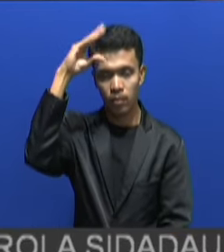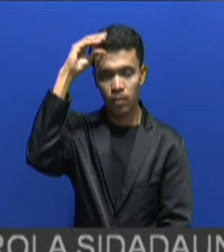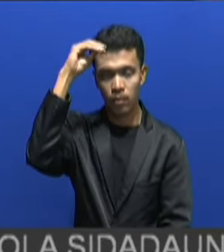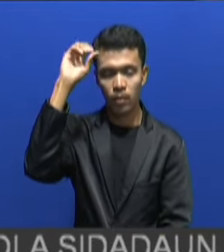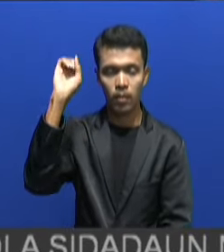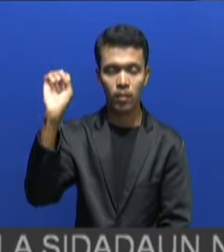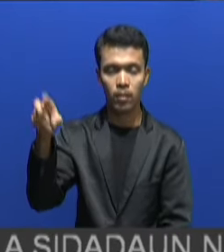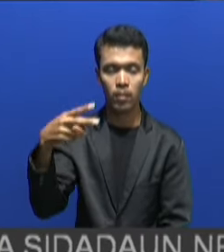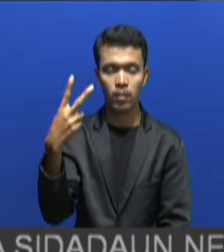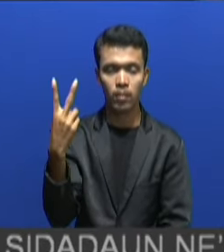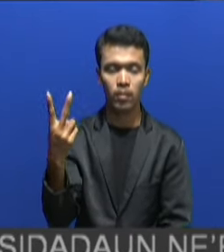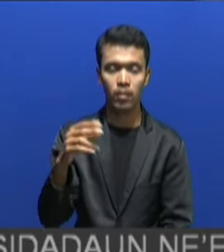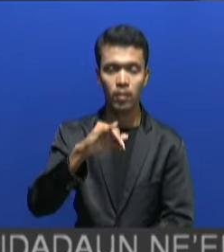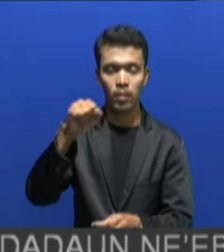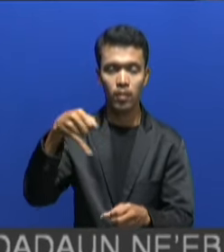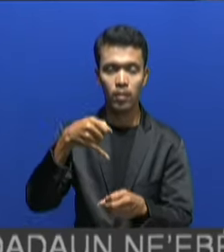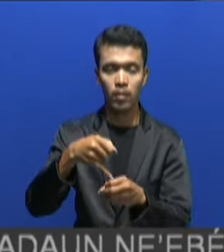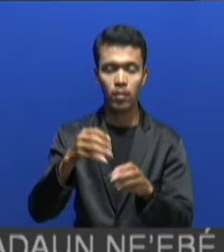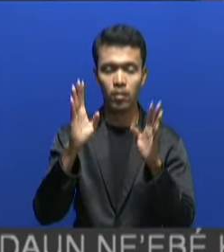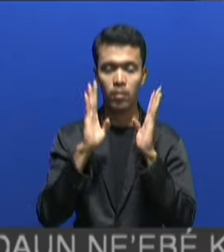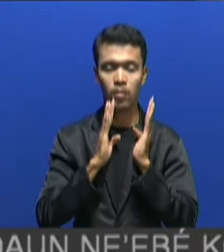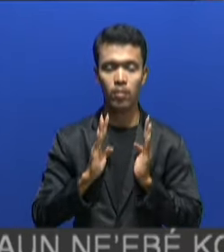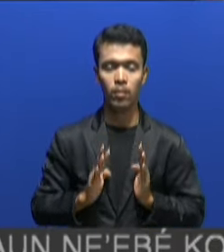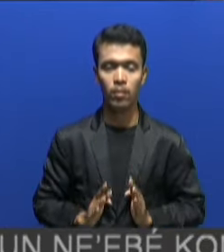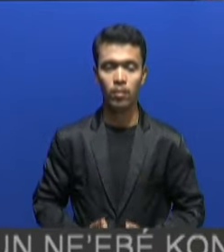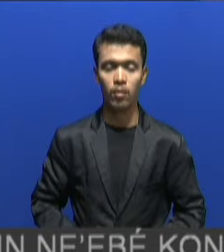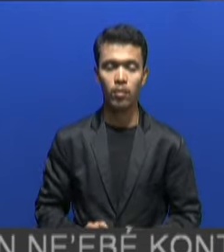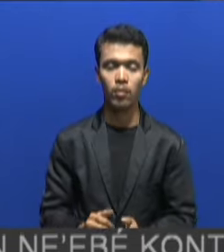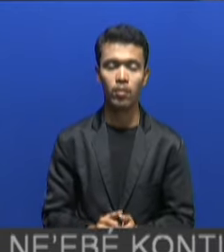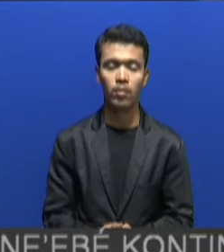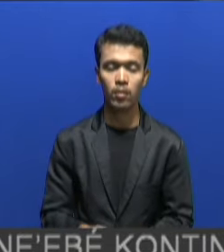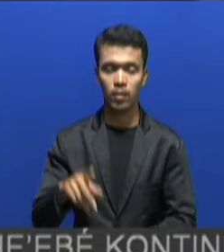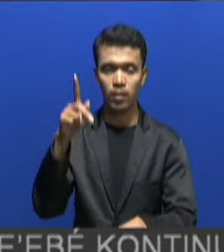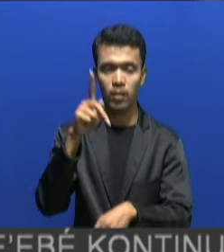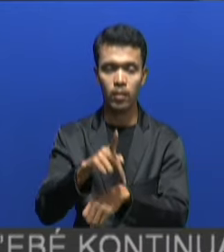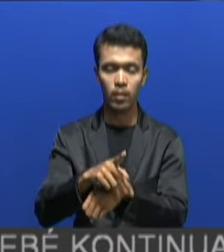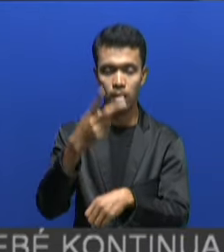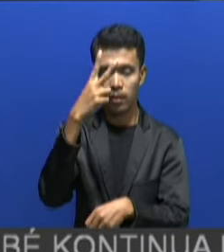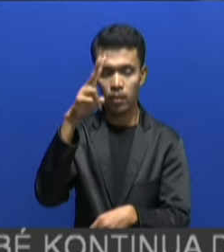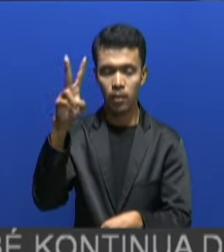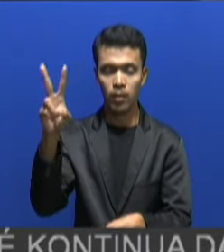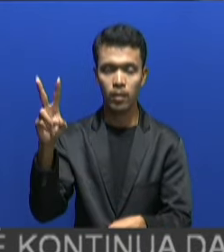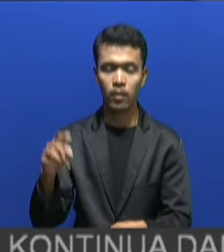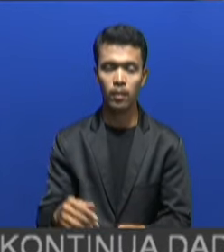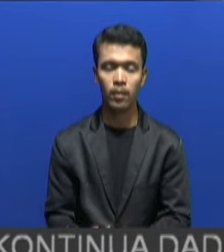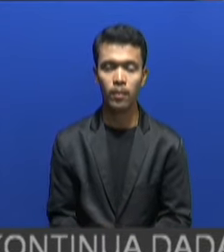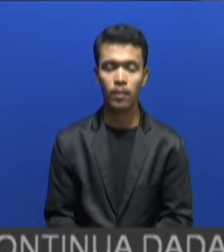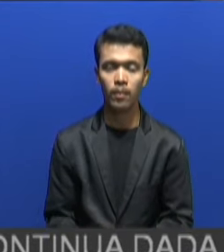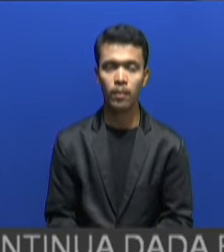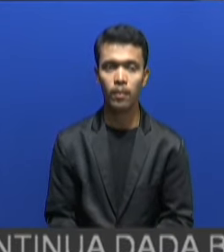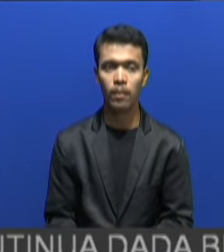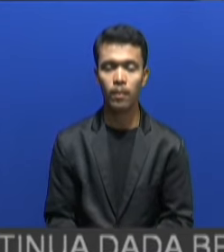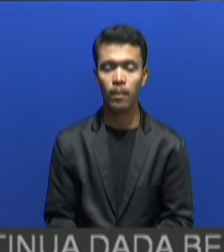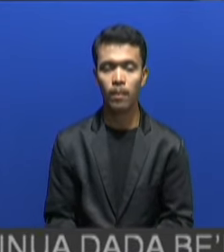na in sanu resinda inclimos ni nia patrão rasi nebe kita horkala halu kedas identifikasau e dane base